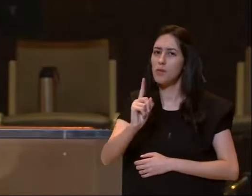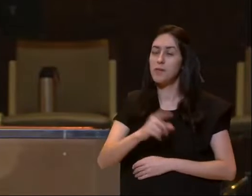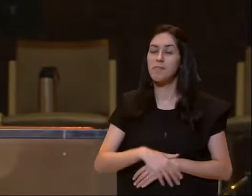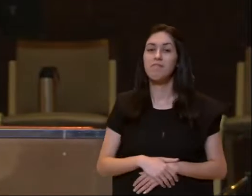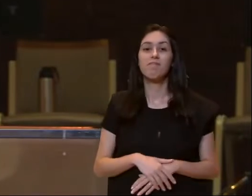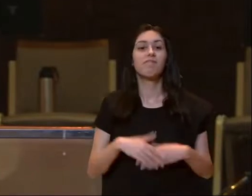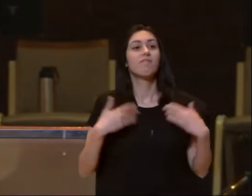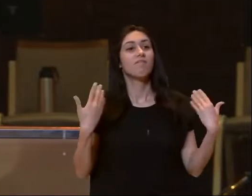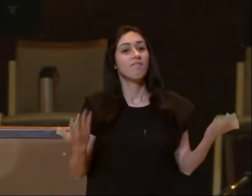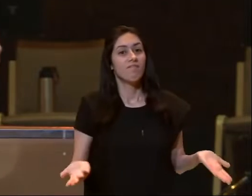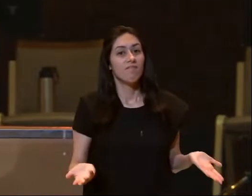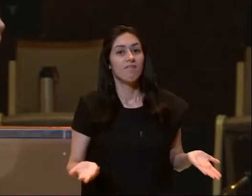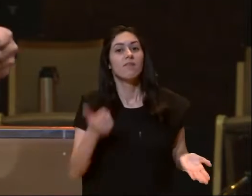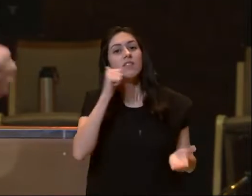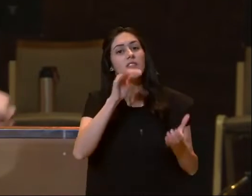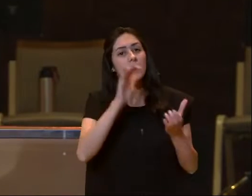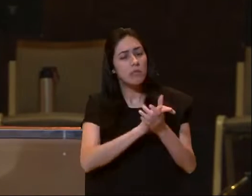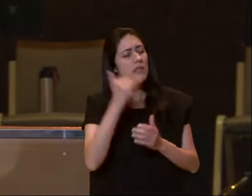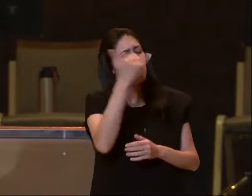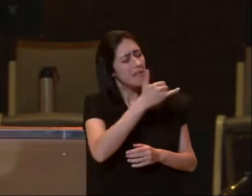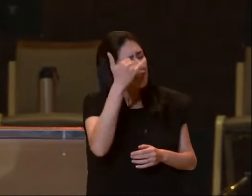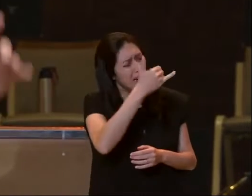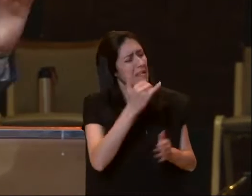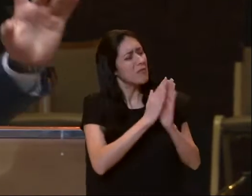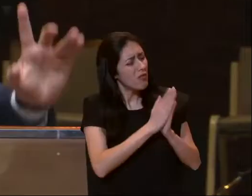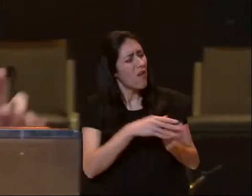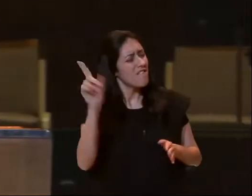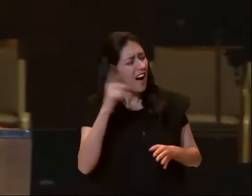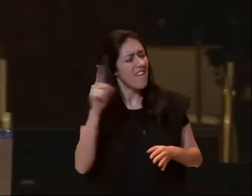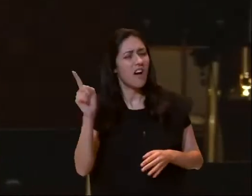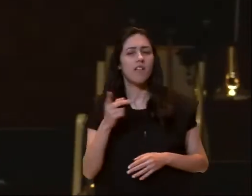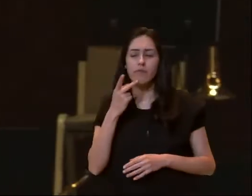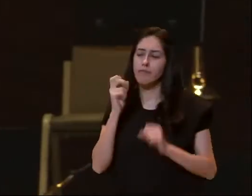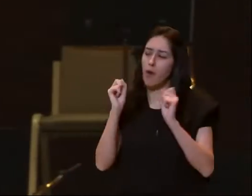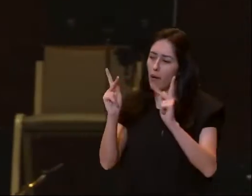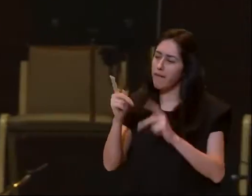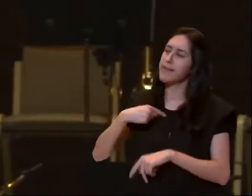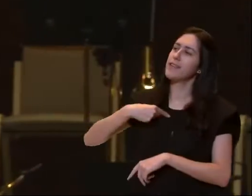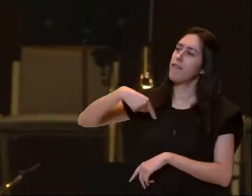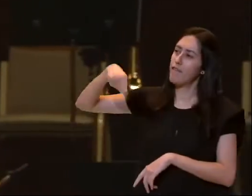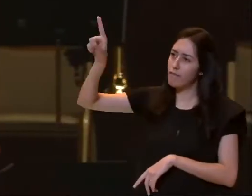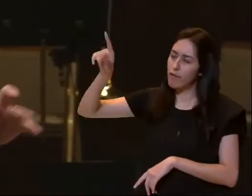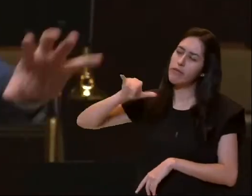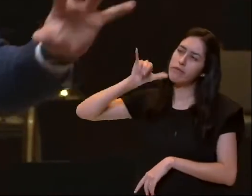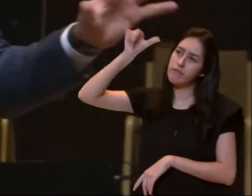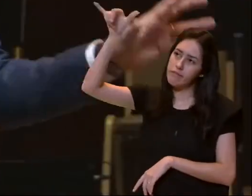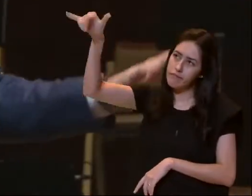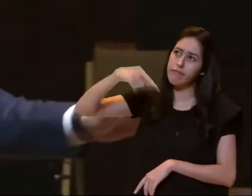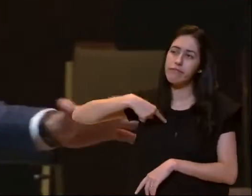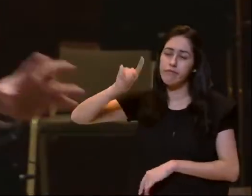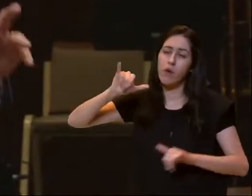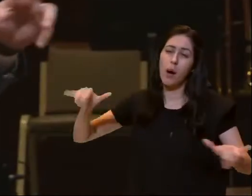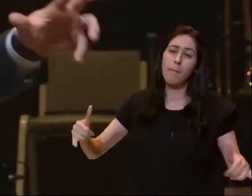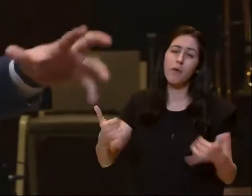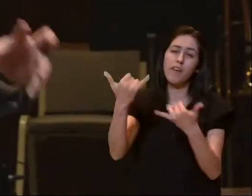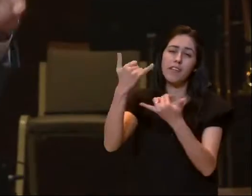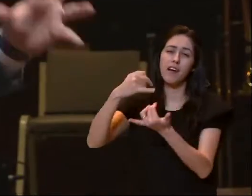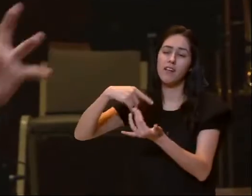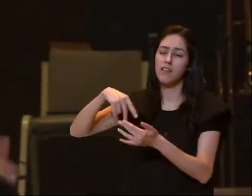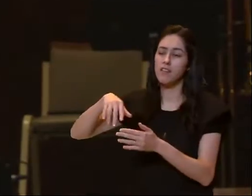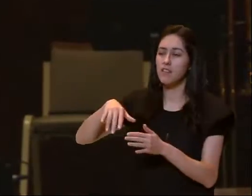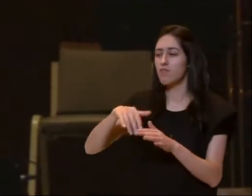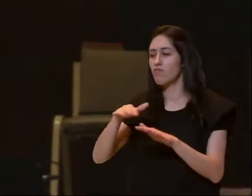E aí, de tanto a esposa encher a paciência, ele disse que foi, porque falou lá, eu vou pelo menos esquiar um pouco, vou aproveitar, vou